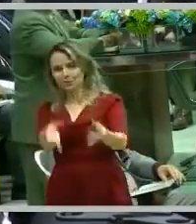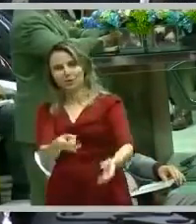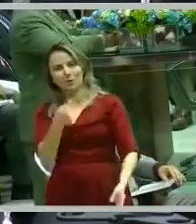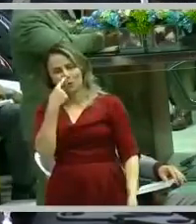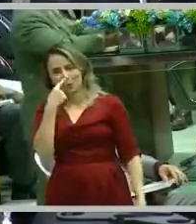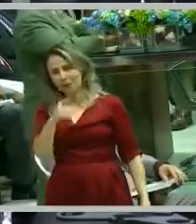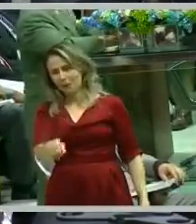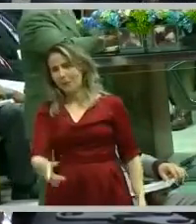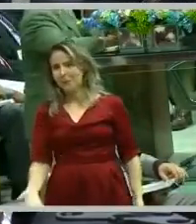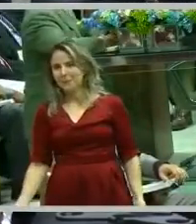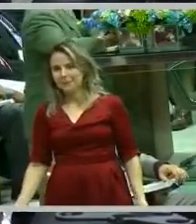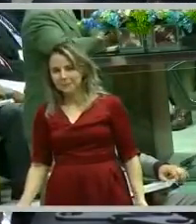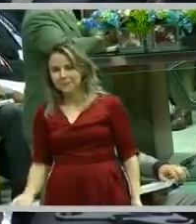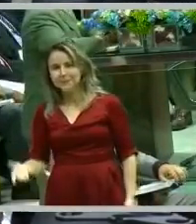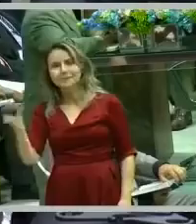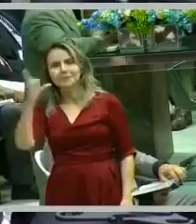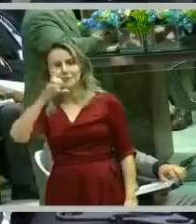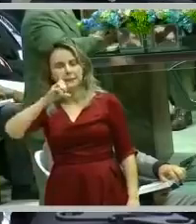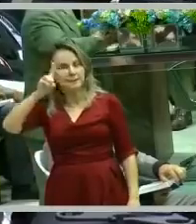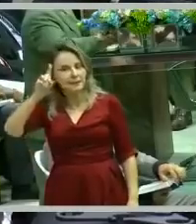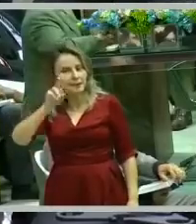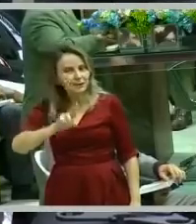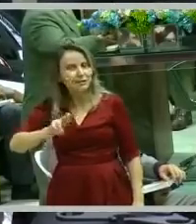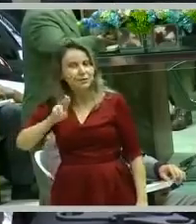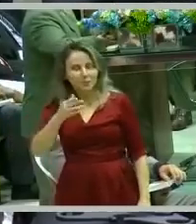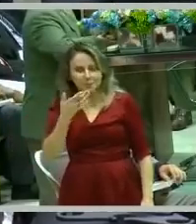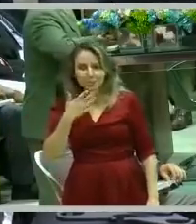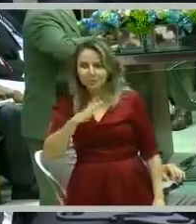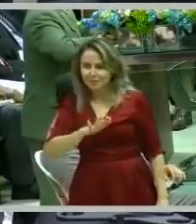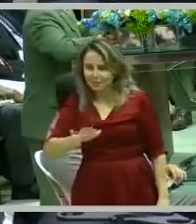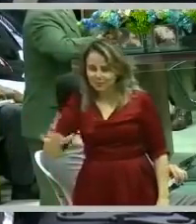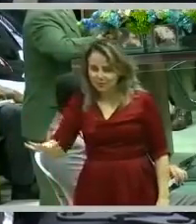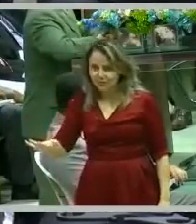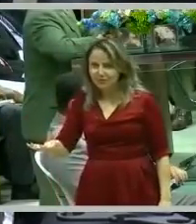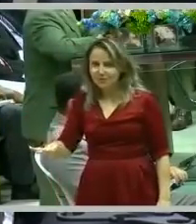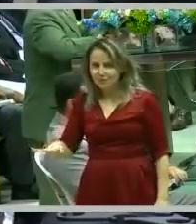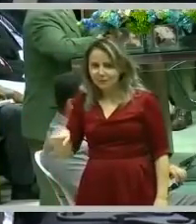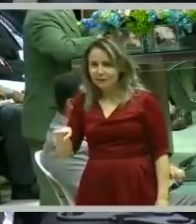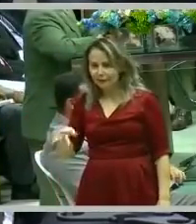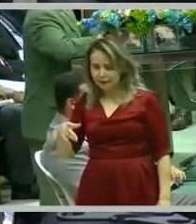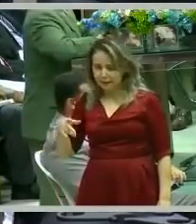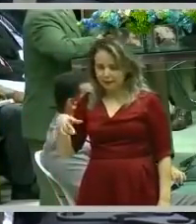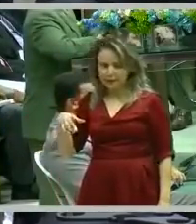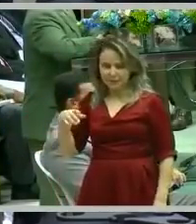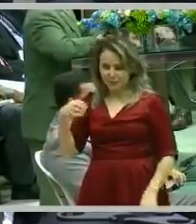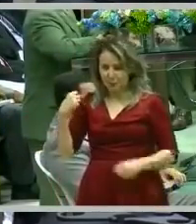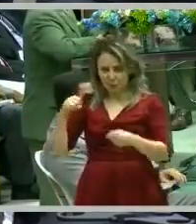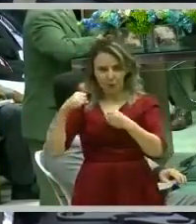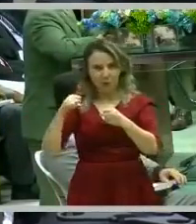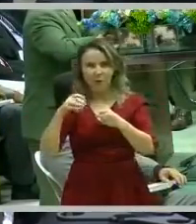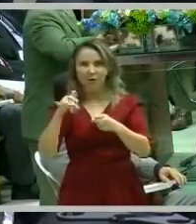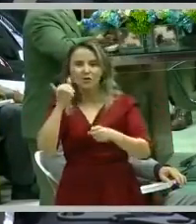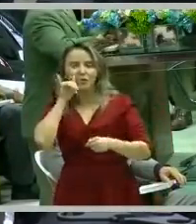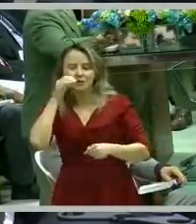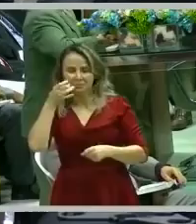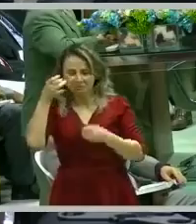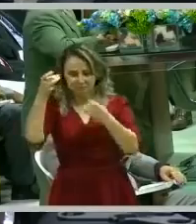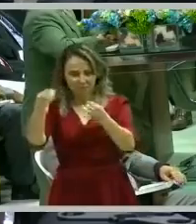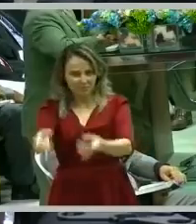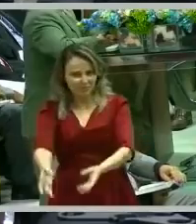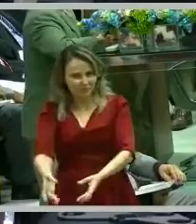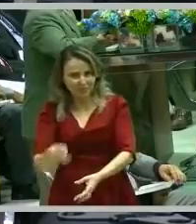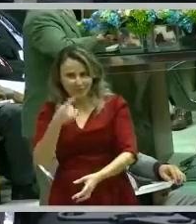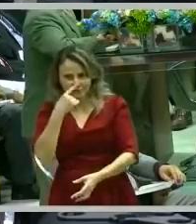Deus. Deus usou o menino. E o menino jogou o cachimbo do velho. Com 3 semanas eles vieram morar em